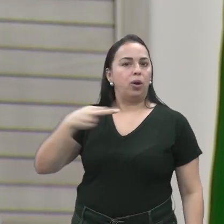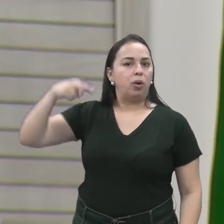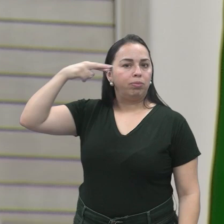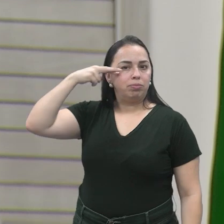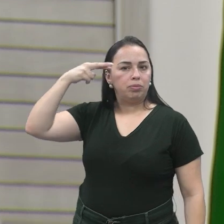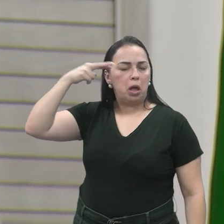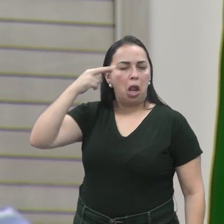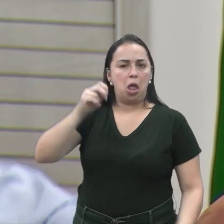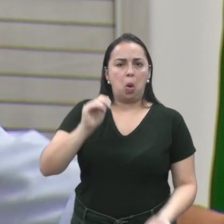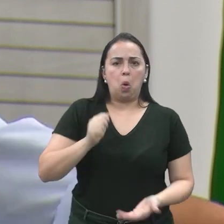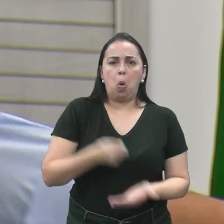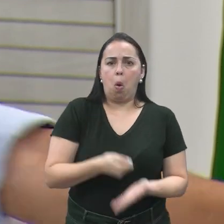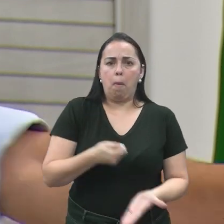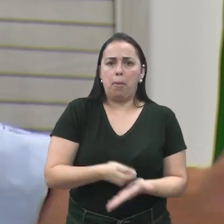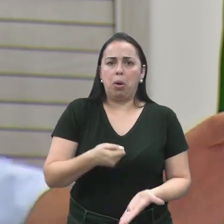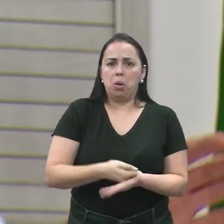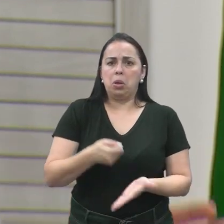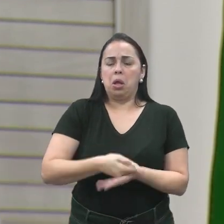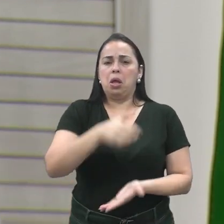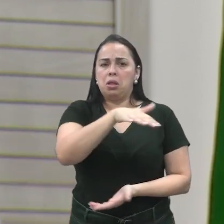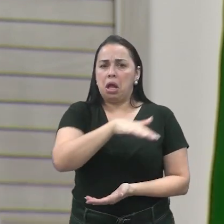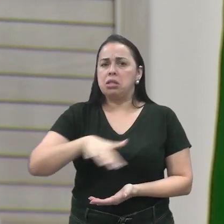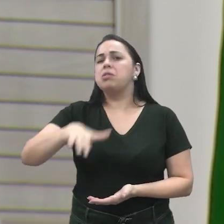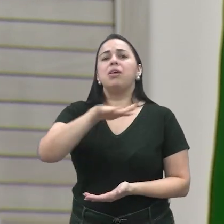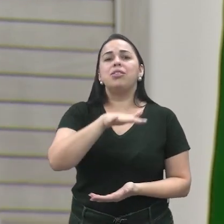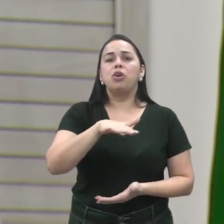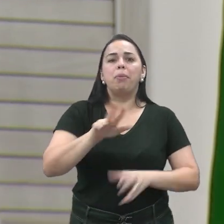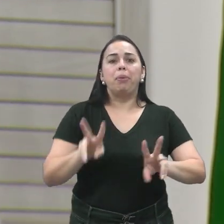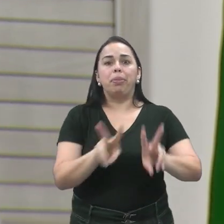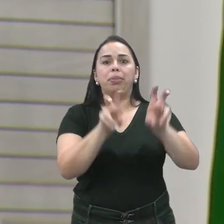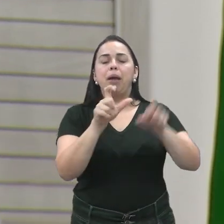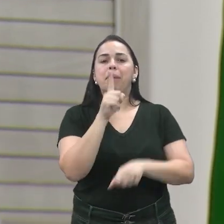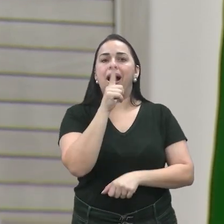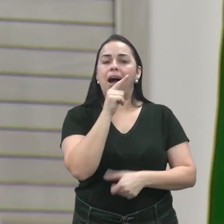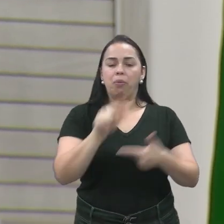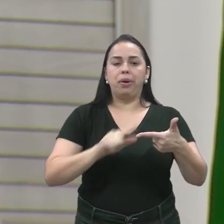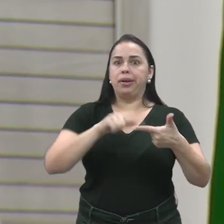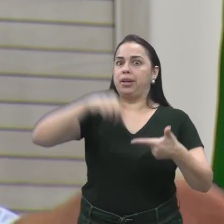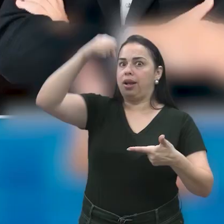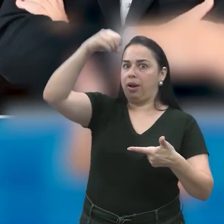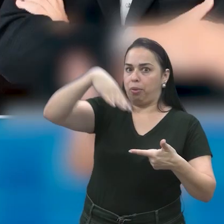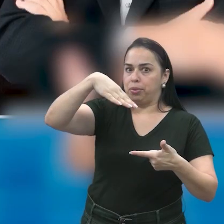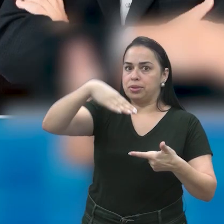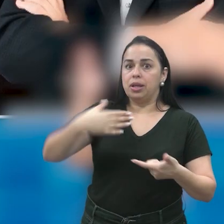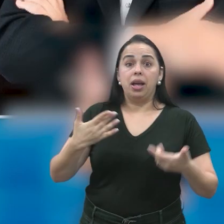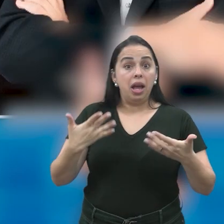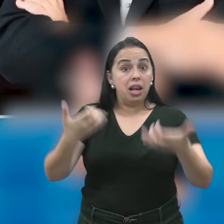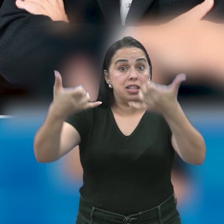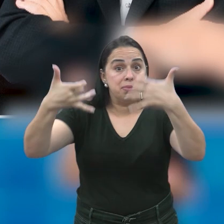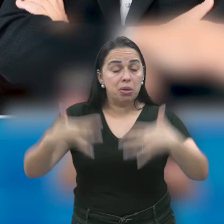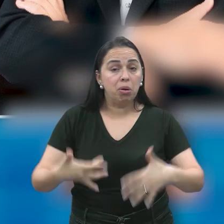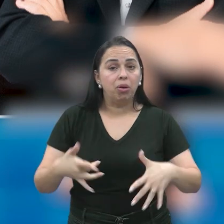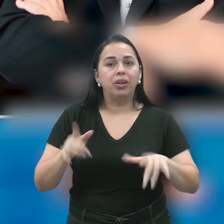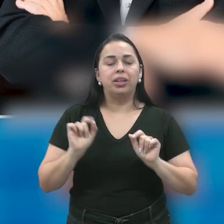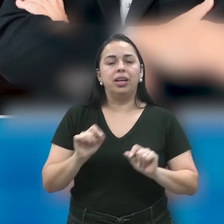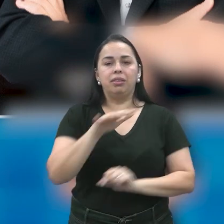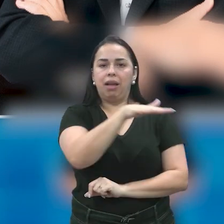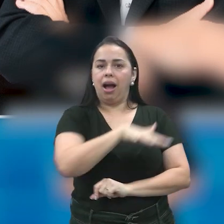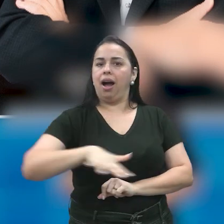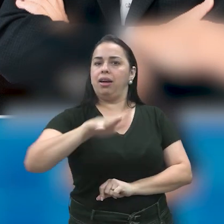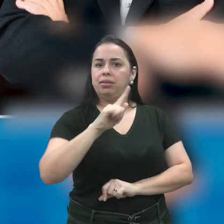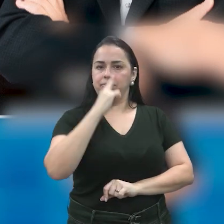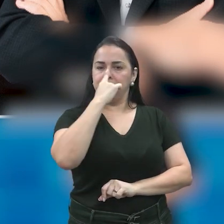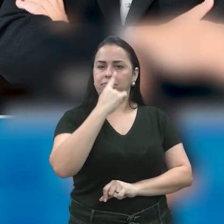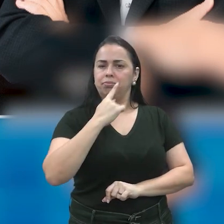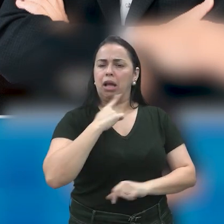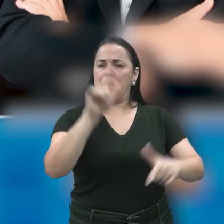da Acazem fez cobranças aos serviços de distribuição de água e energia elétrica. Segundo o parlamentar, a região de Eugênio de